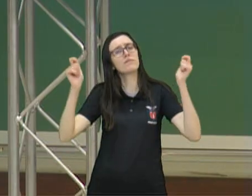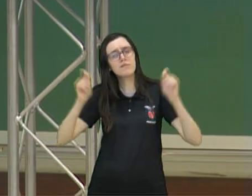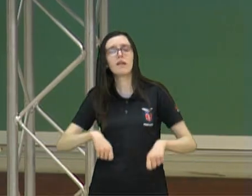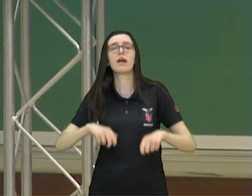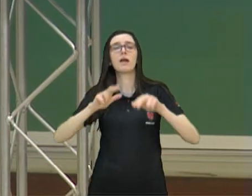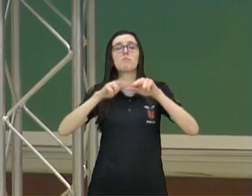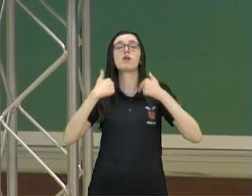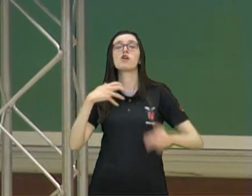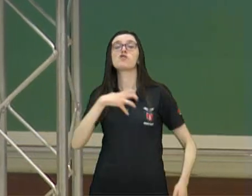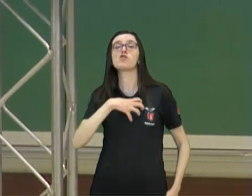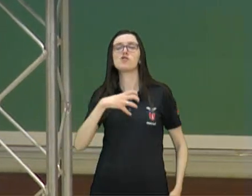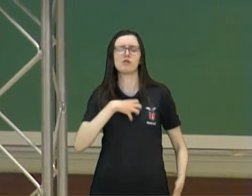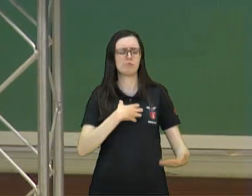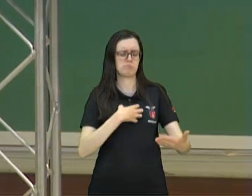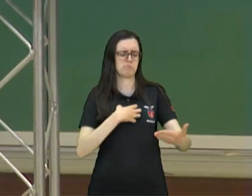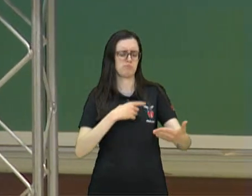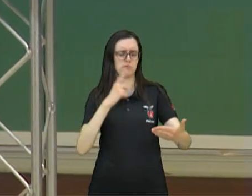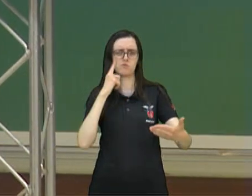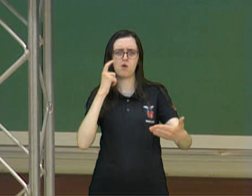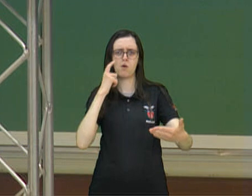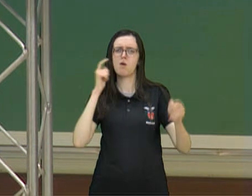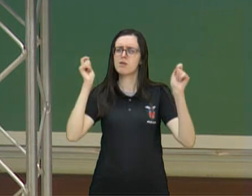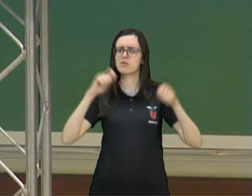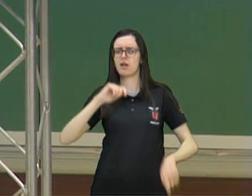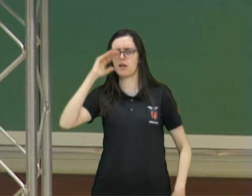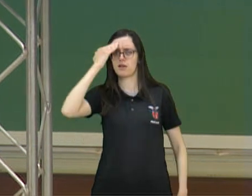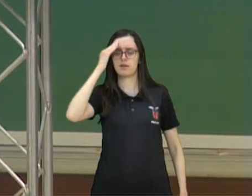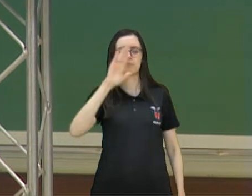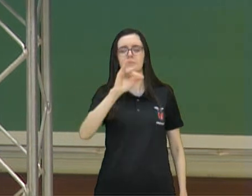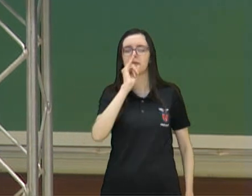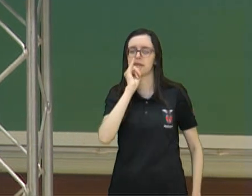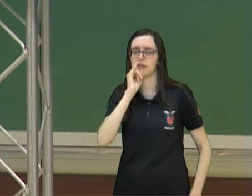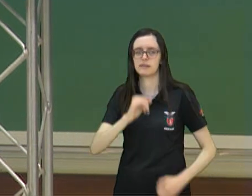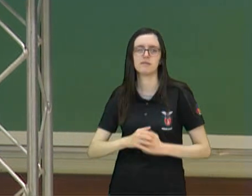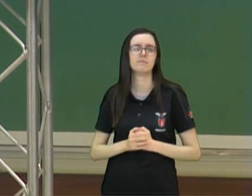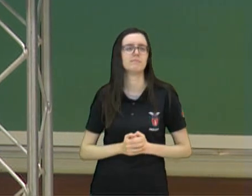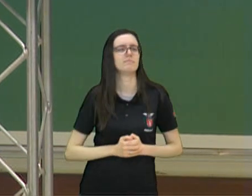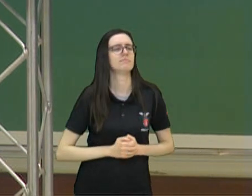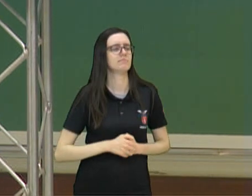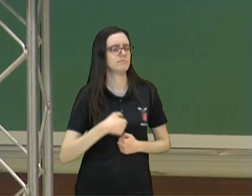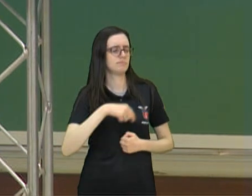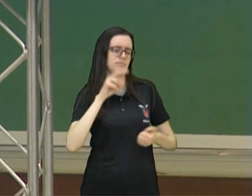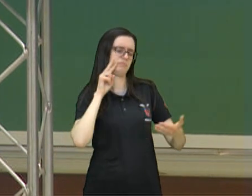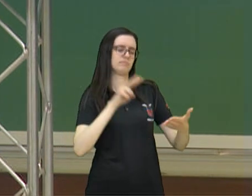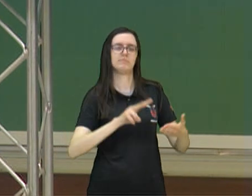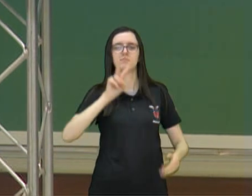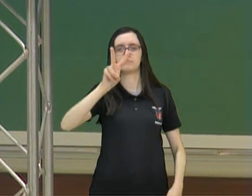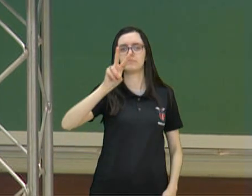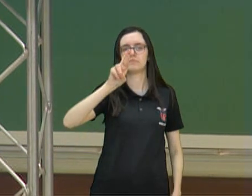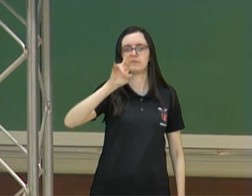à fonética, aos sons que ela traz. Então, por exemplo, aqui, ó, vrido,